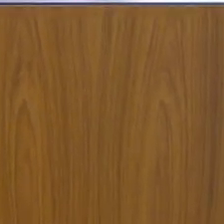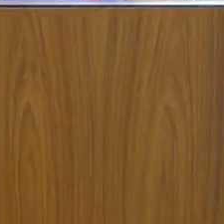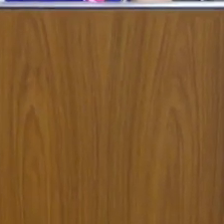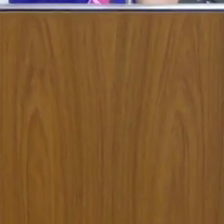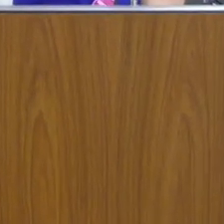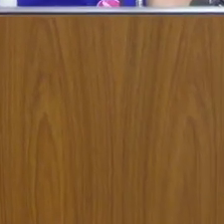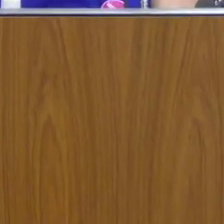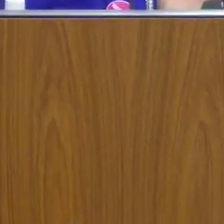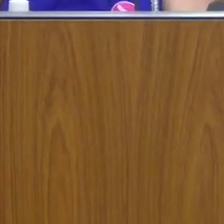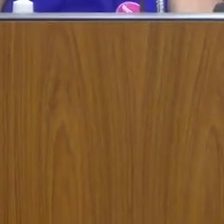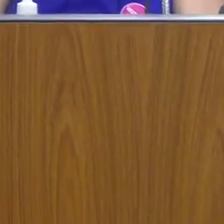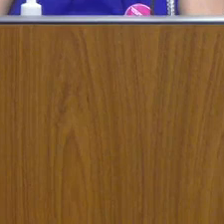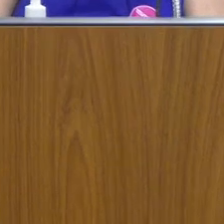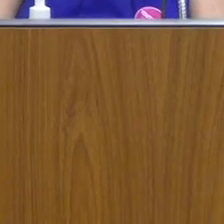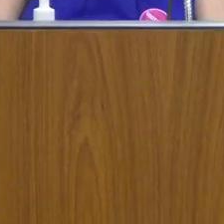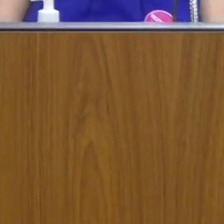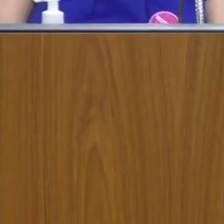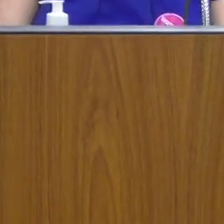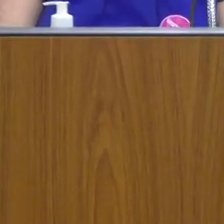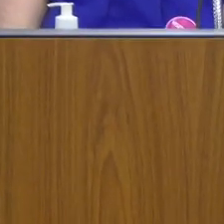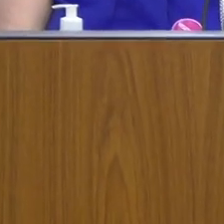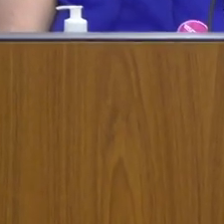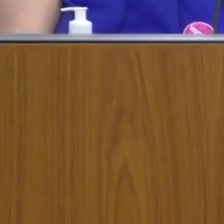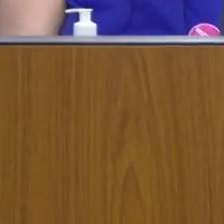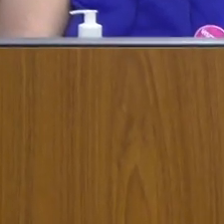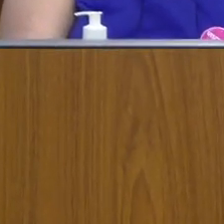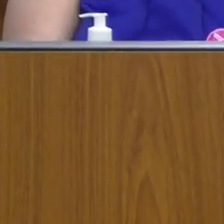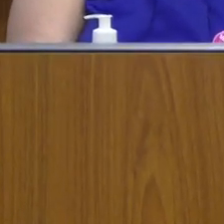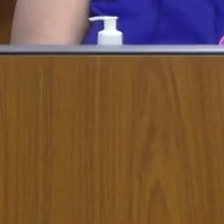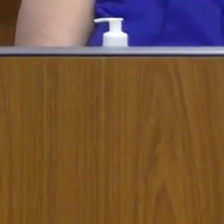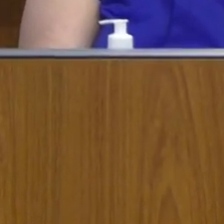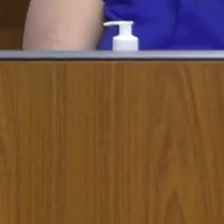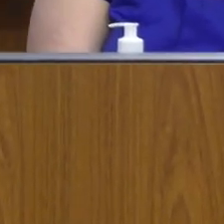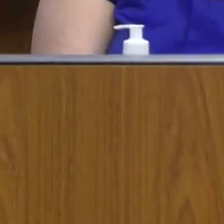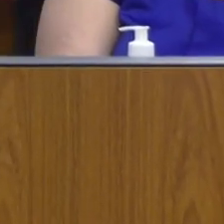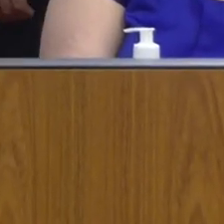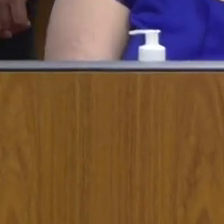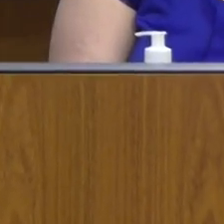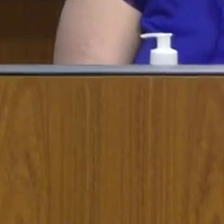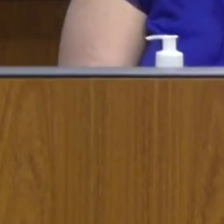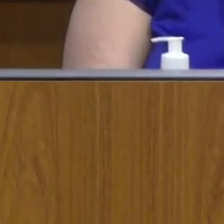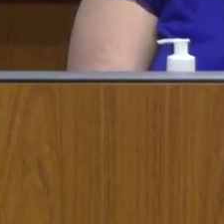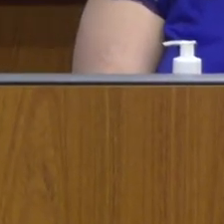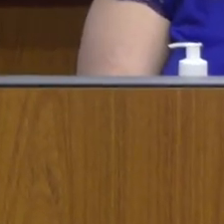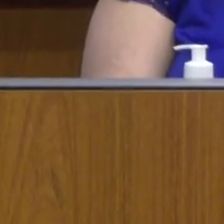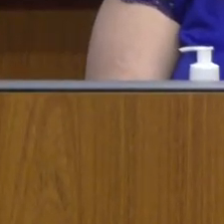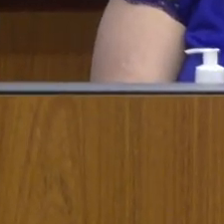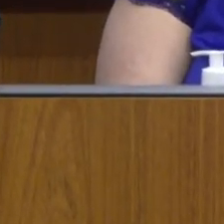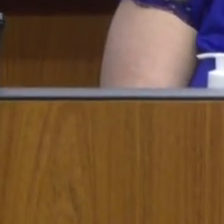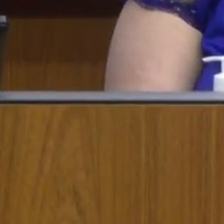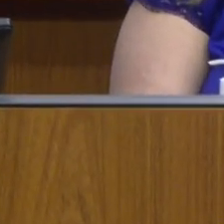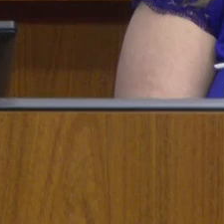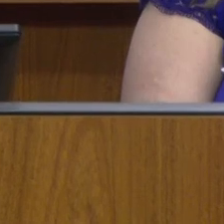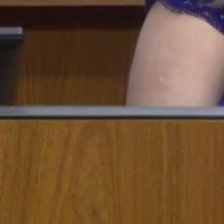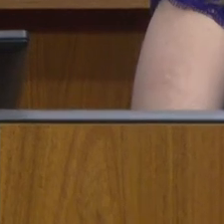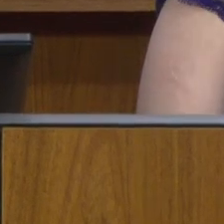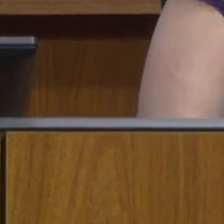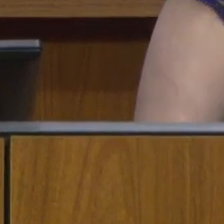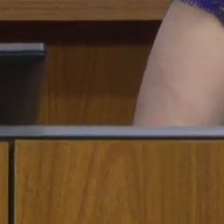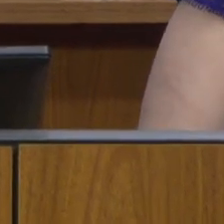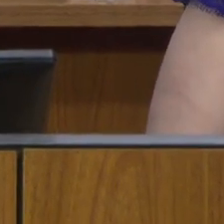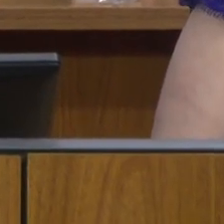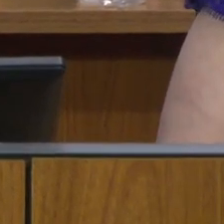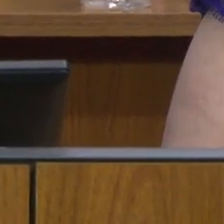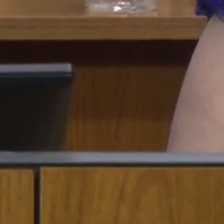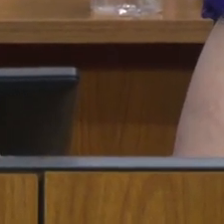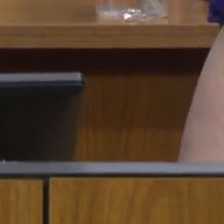Visa instituir o sistema Estadual de atendimento integrado à pessoa com transtornos do especto autista no âmbito do